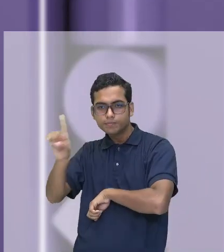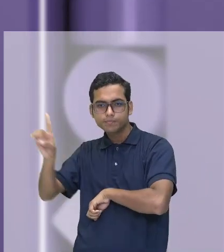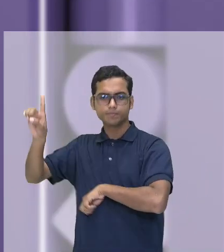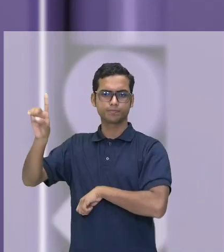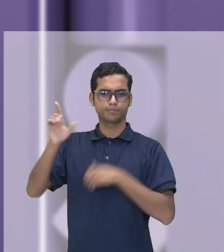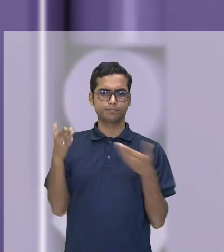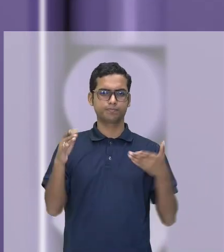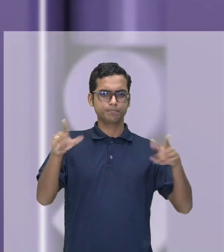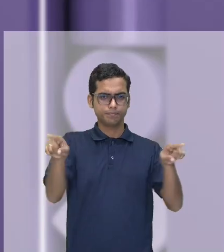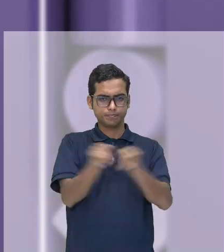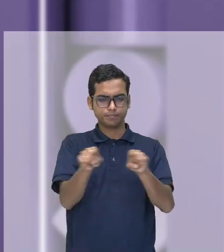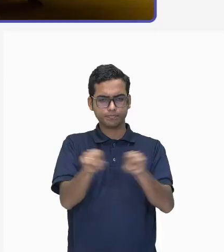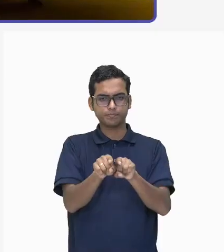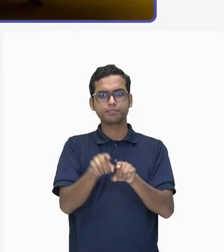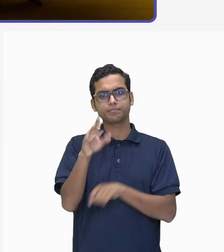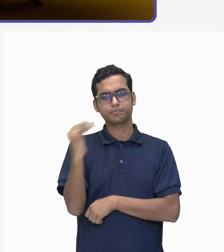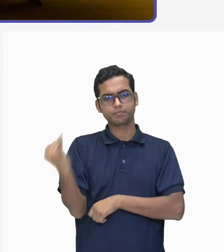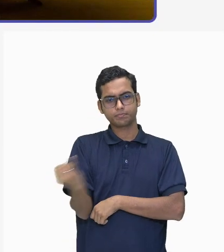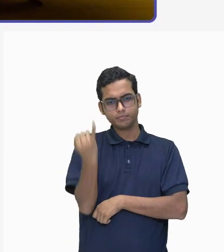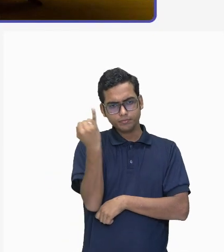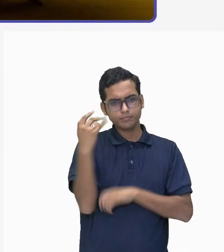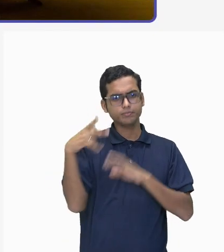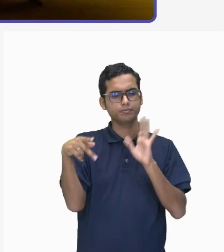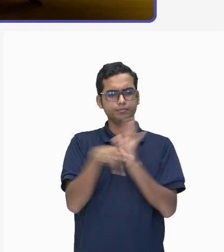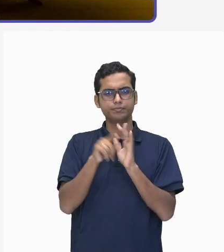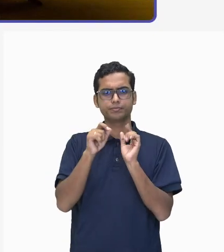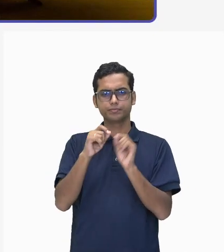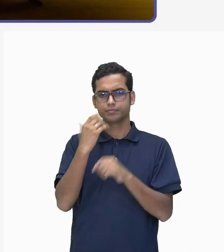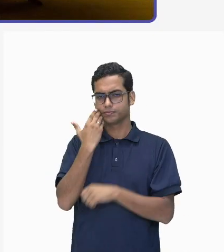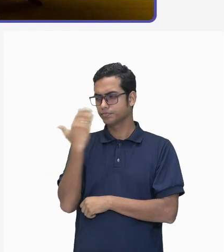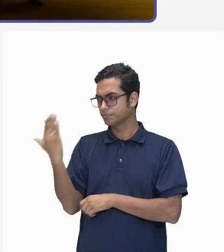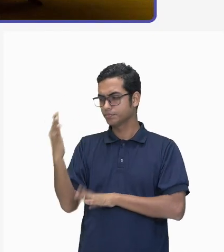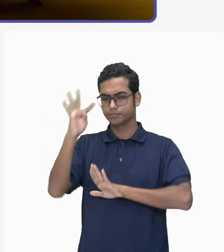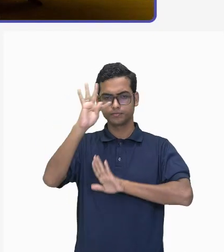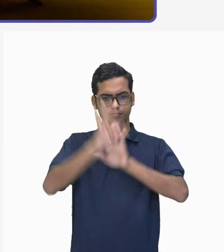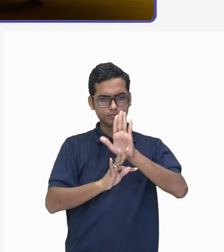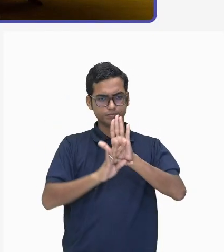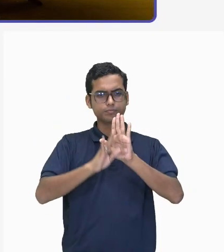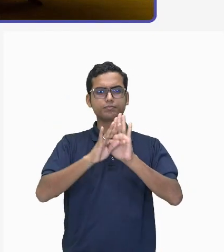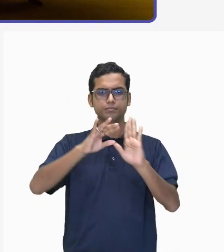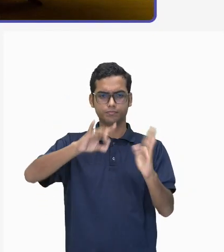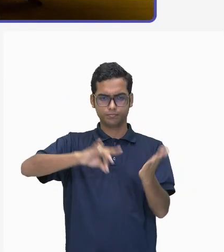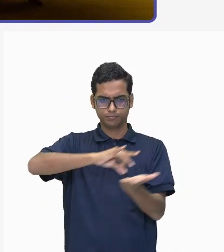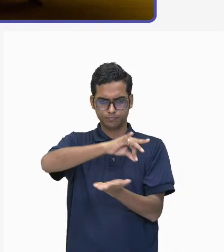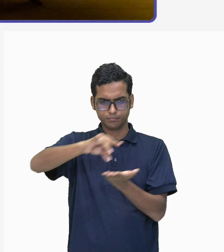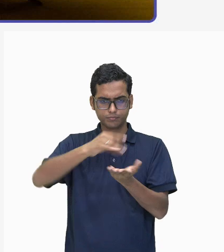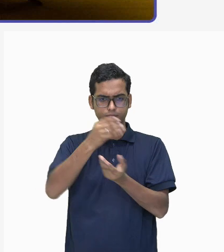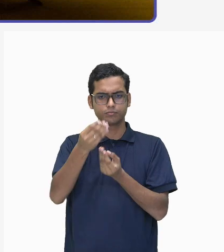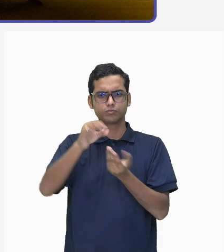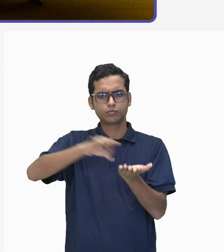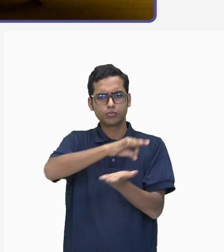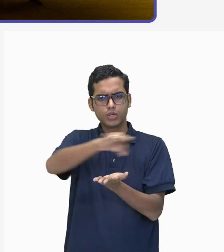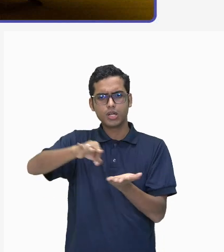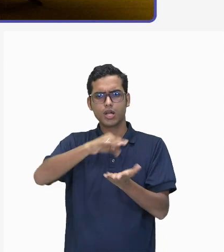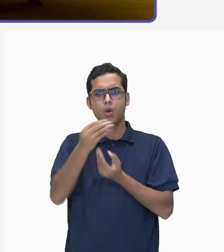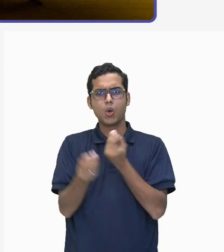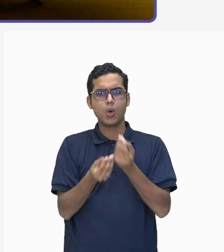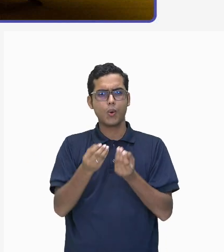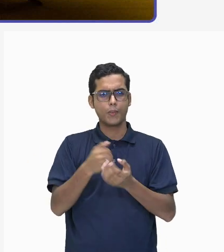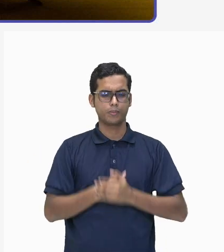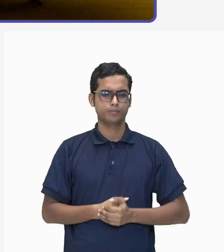importante em relação ao Corão. Esse texto sagrado, ele é dividido da seguinte maneira, olha só,